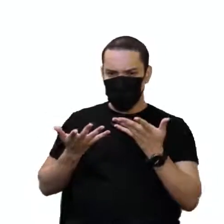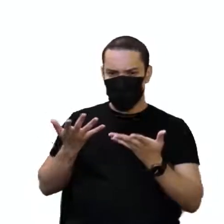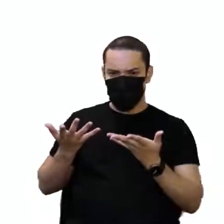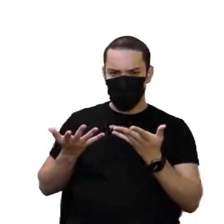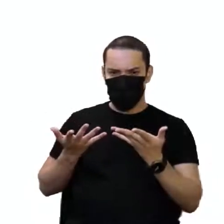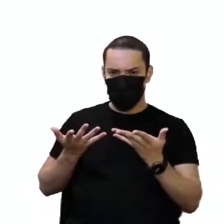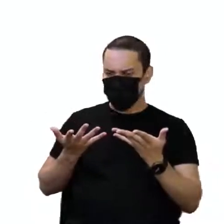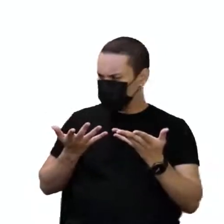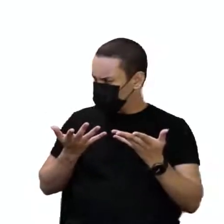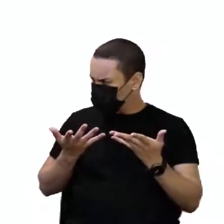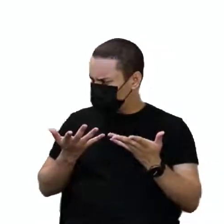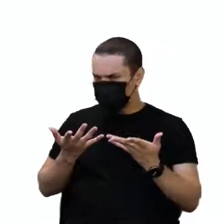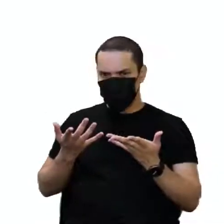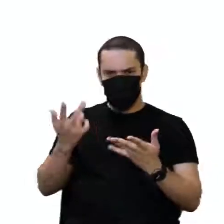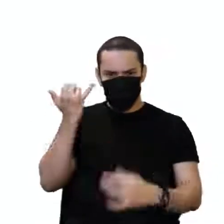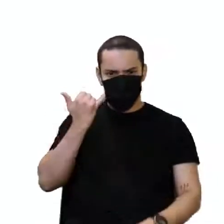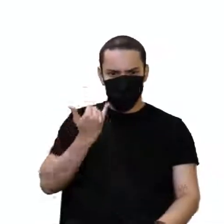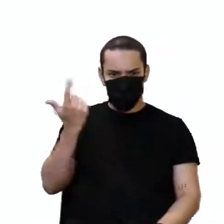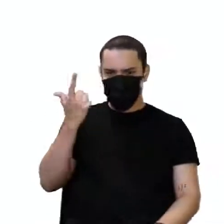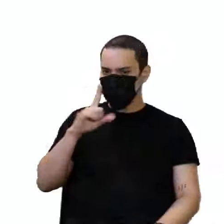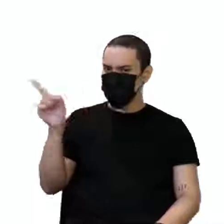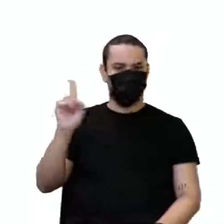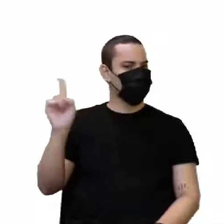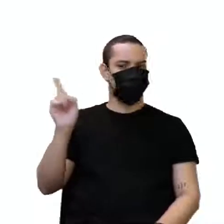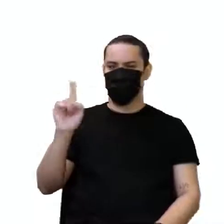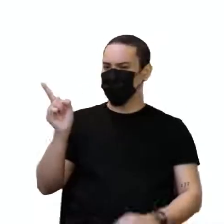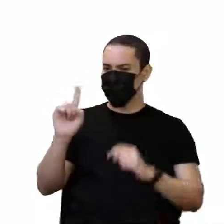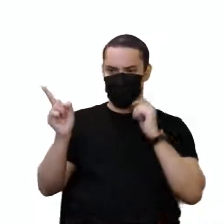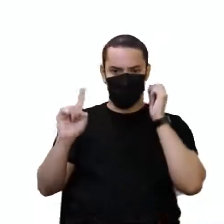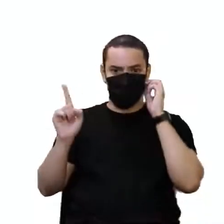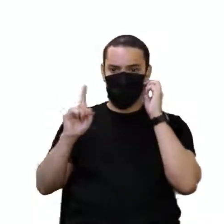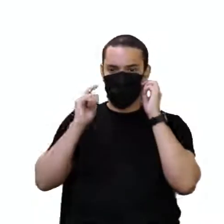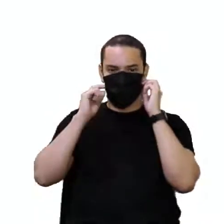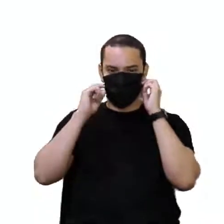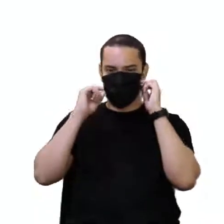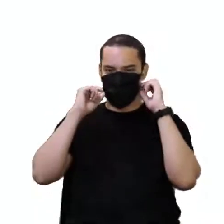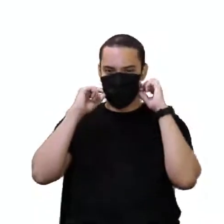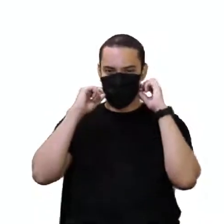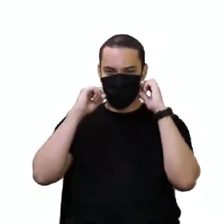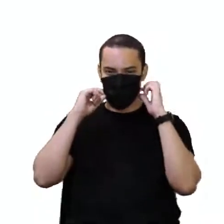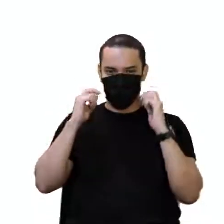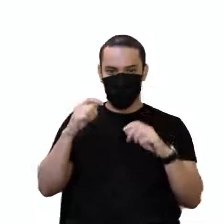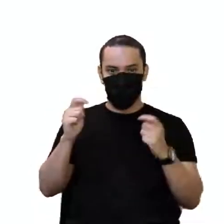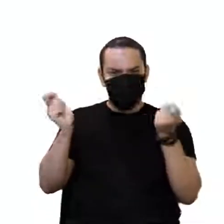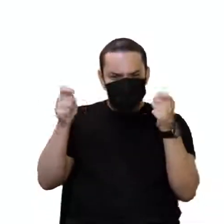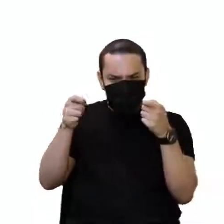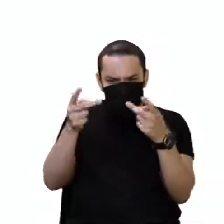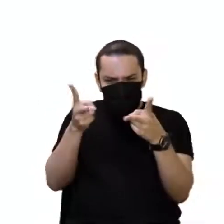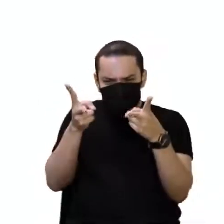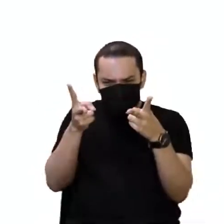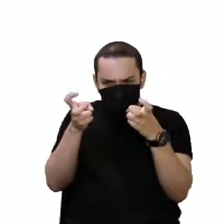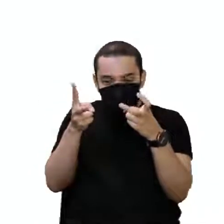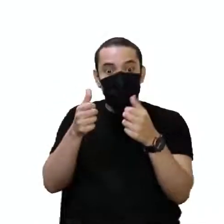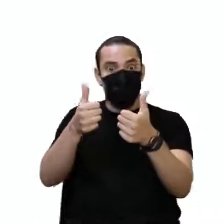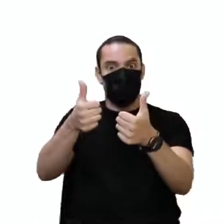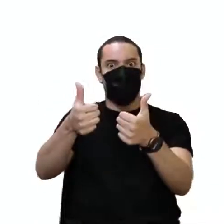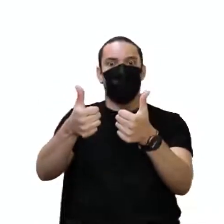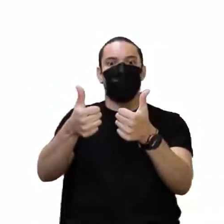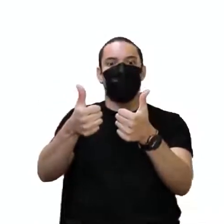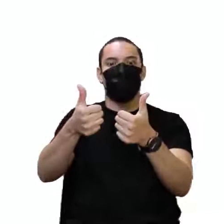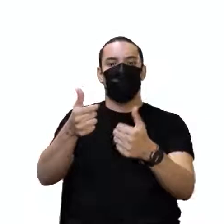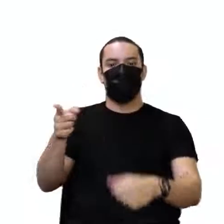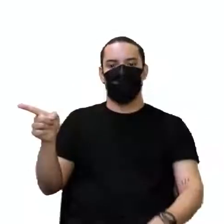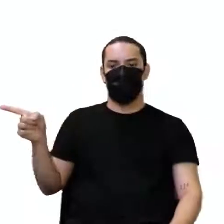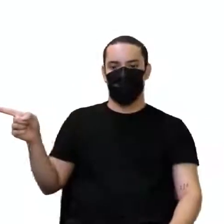imagem. Tu está conseguindo ver, Vitor, direitinho? Dá para a gente perceber, dá para a gente visualizar a